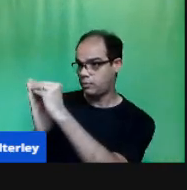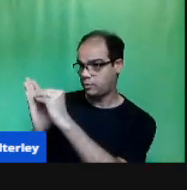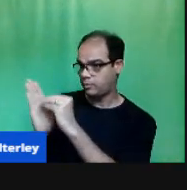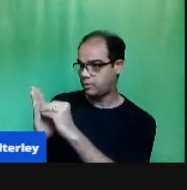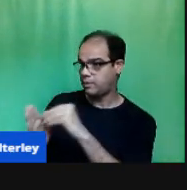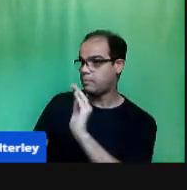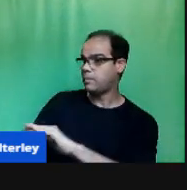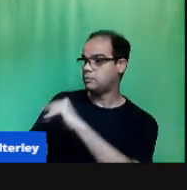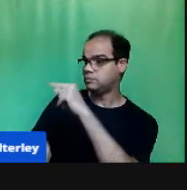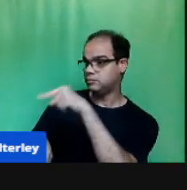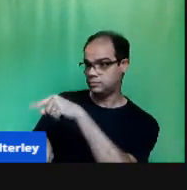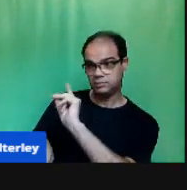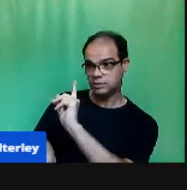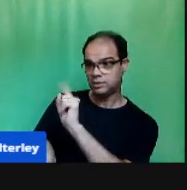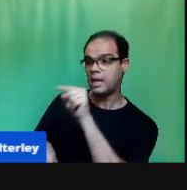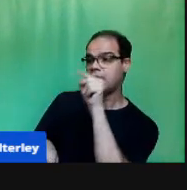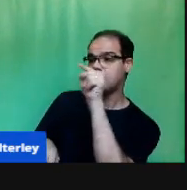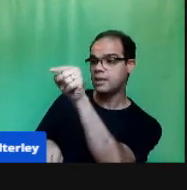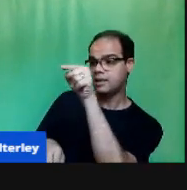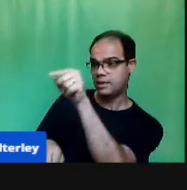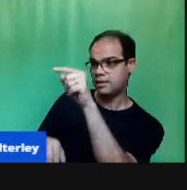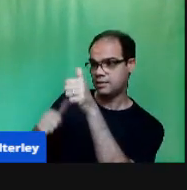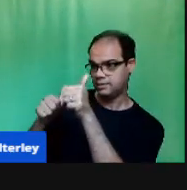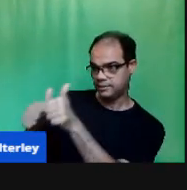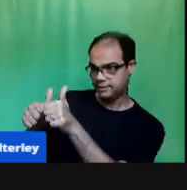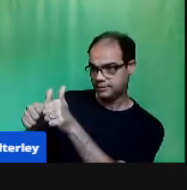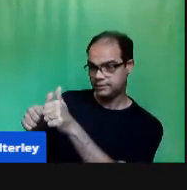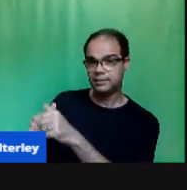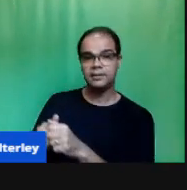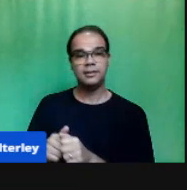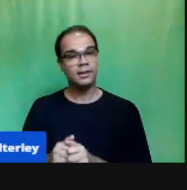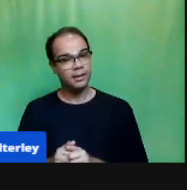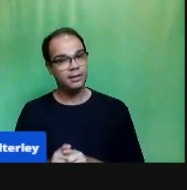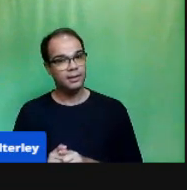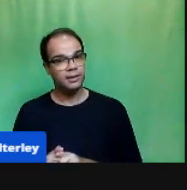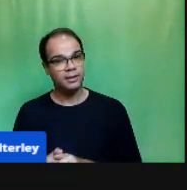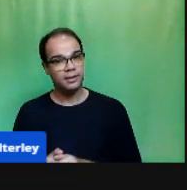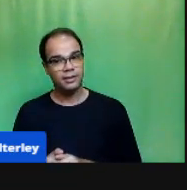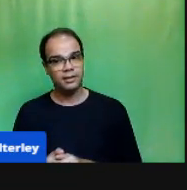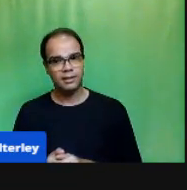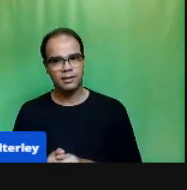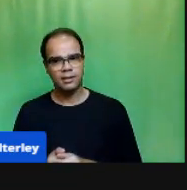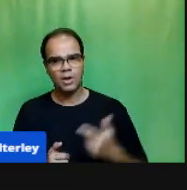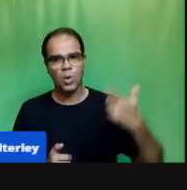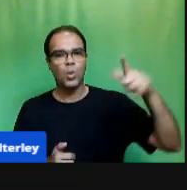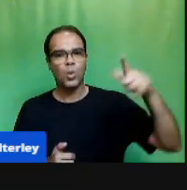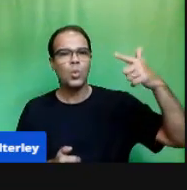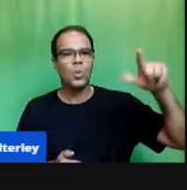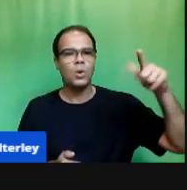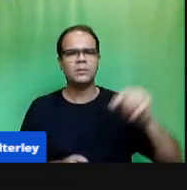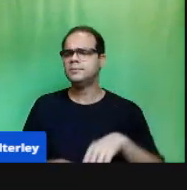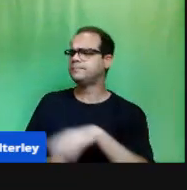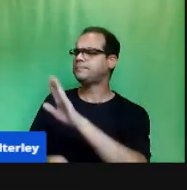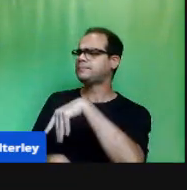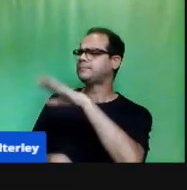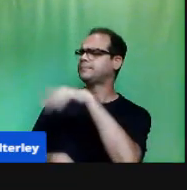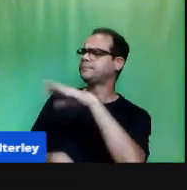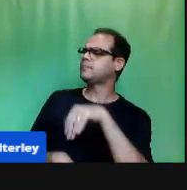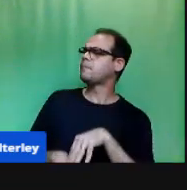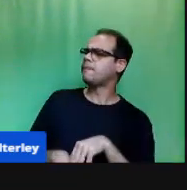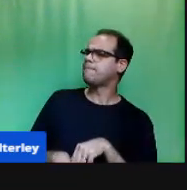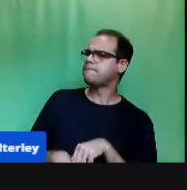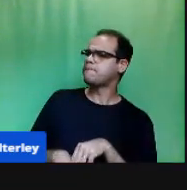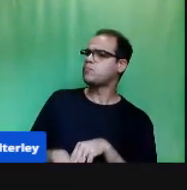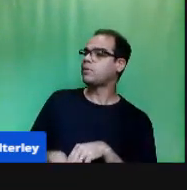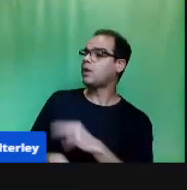quê, quem vai levar o lixo, qual é o nome da mãe que vai fazer